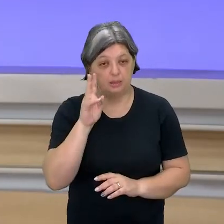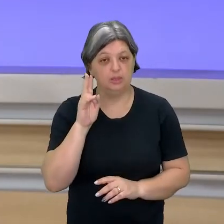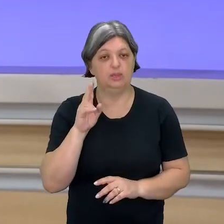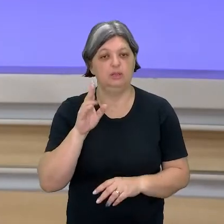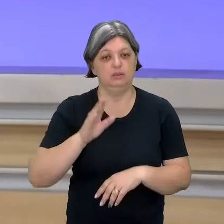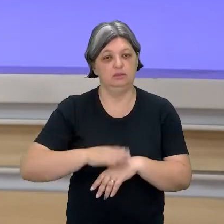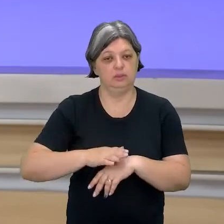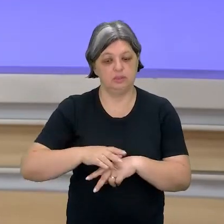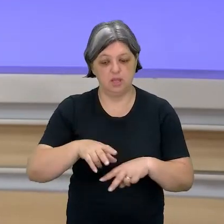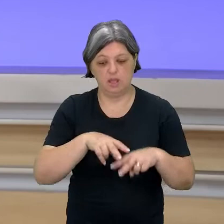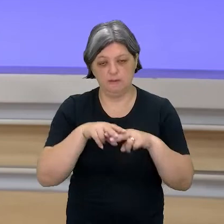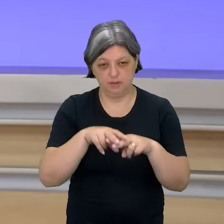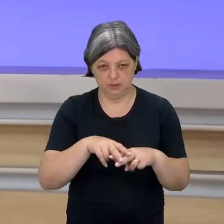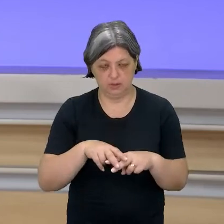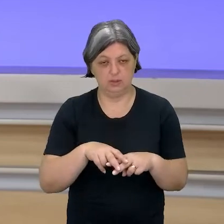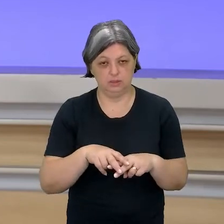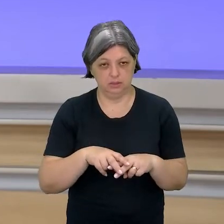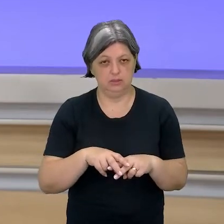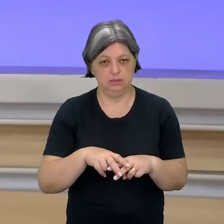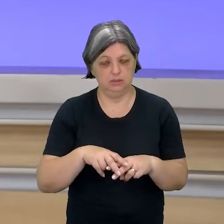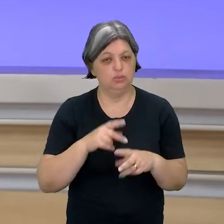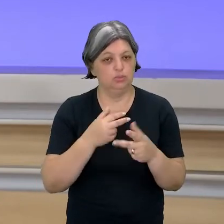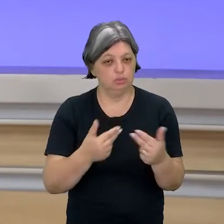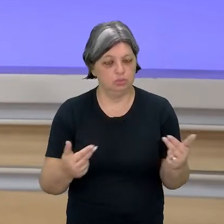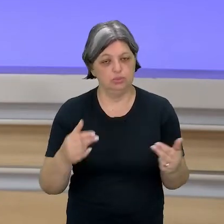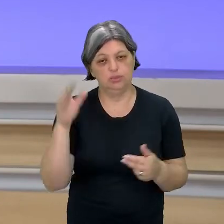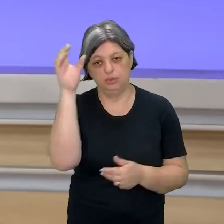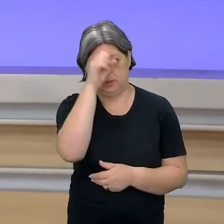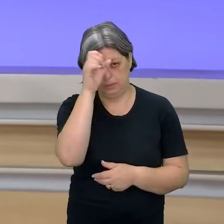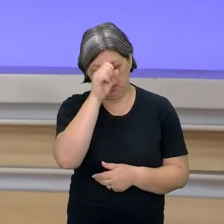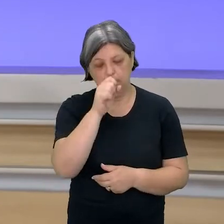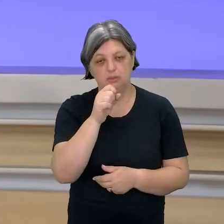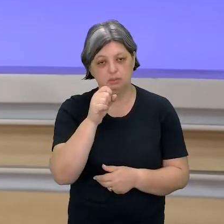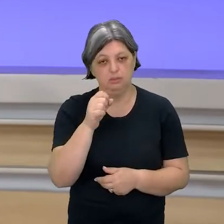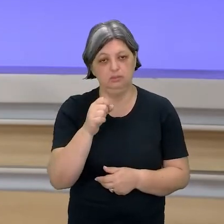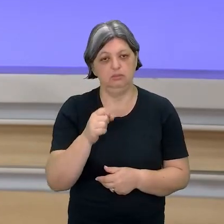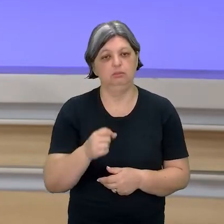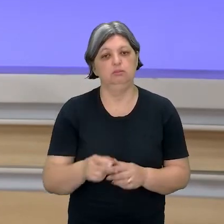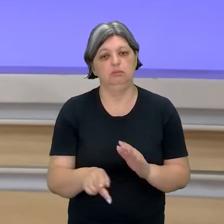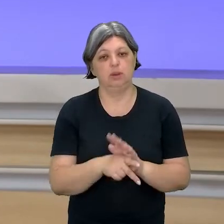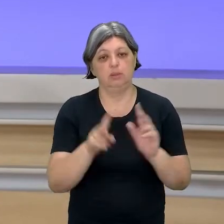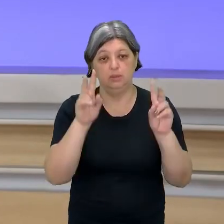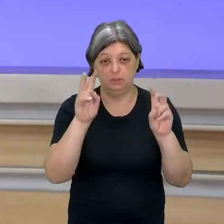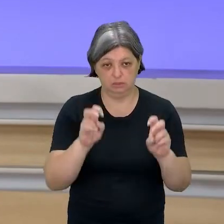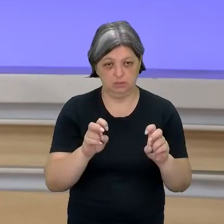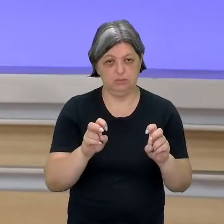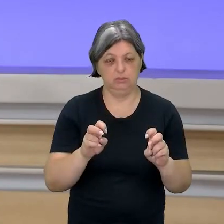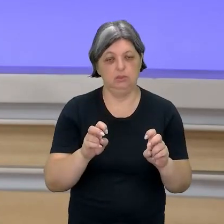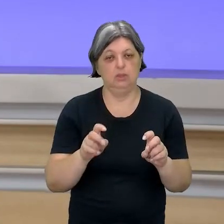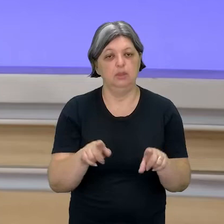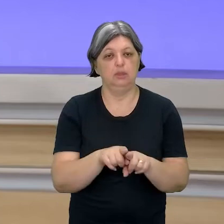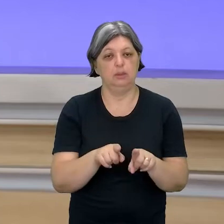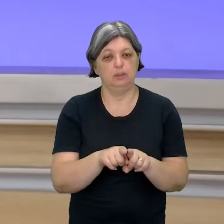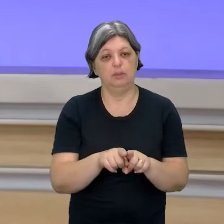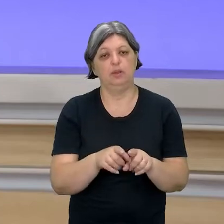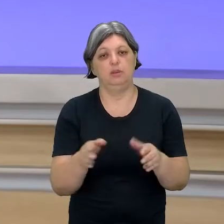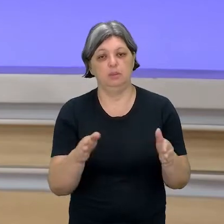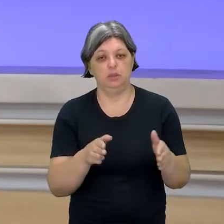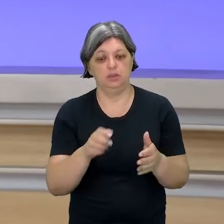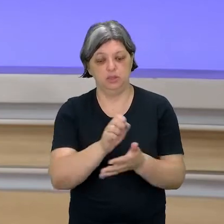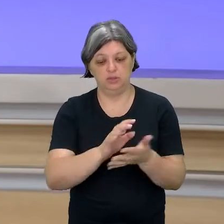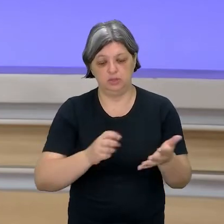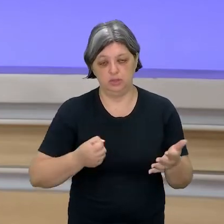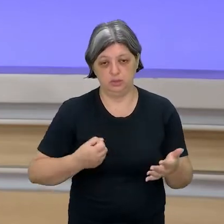na verdade, o que a gente vem aprendendo aí durante o nosso componente e também durante a atividade 4.